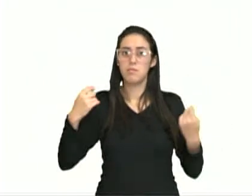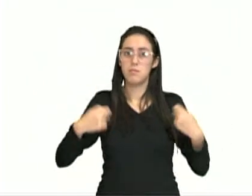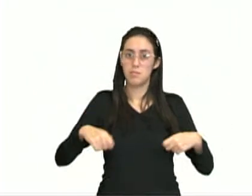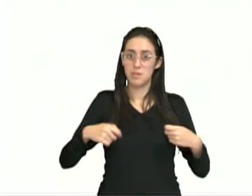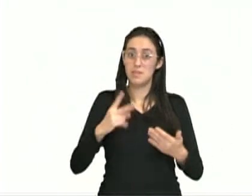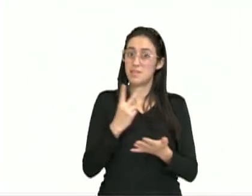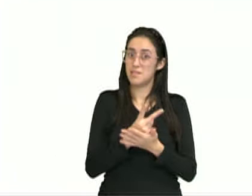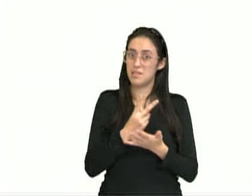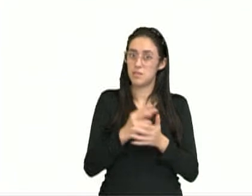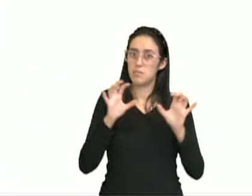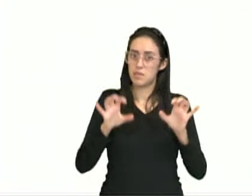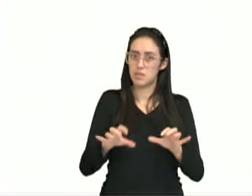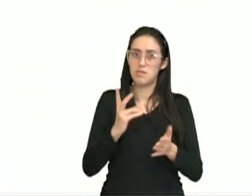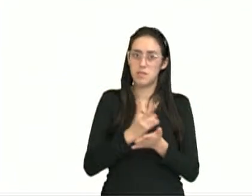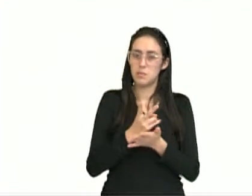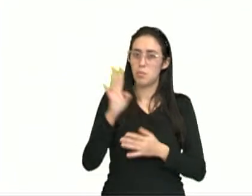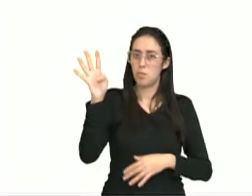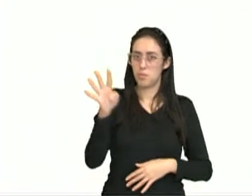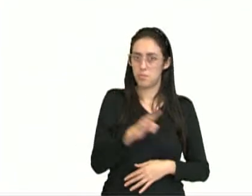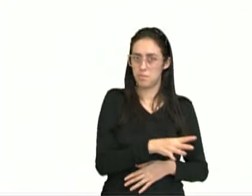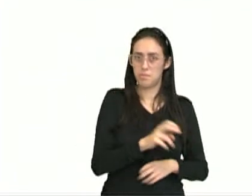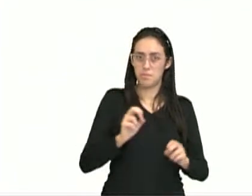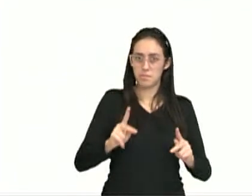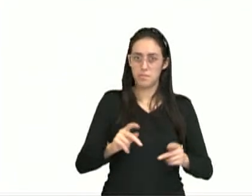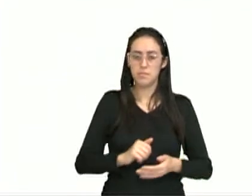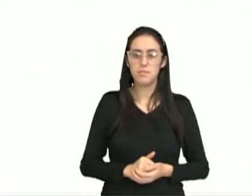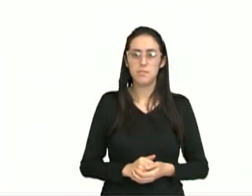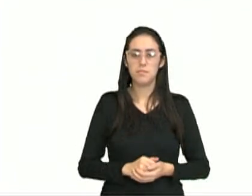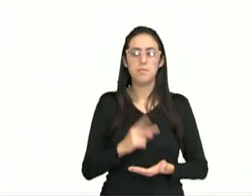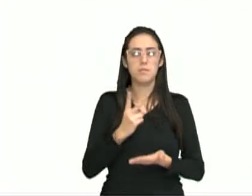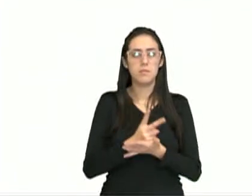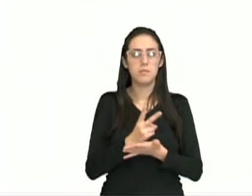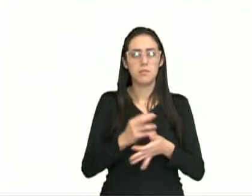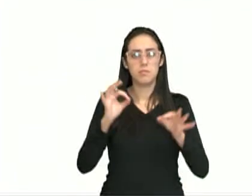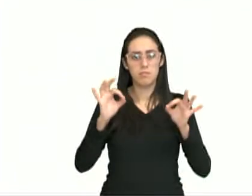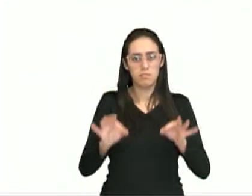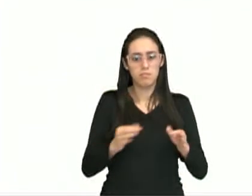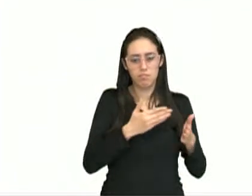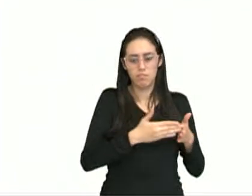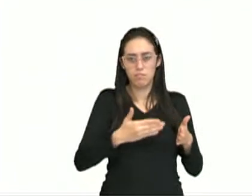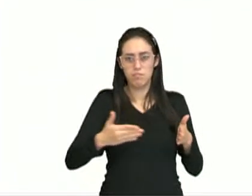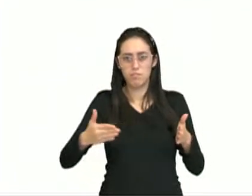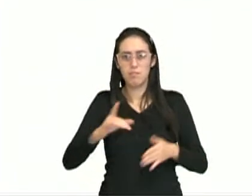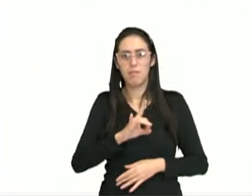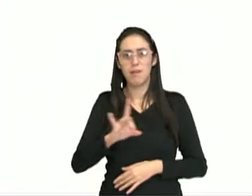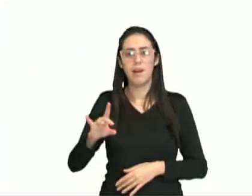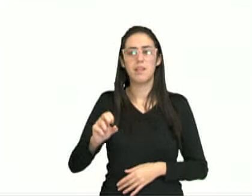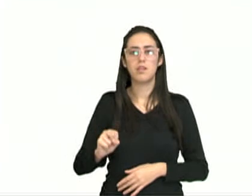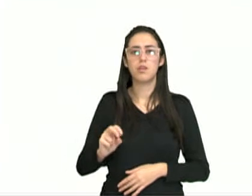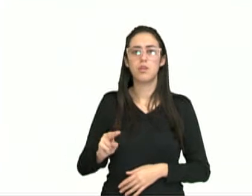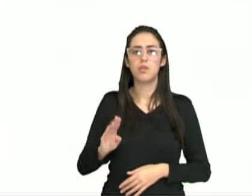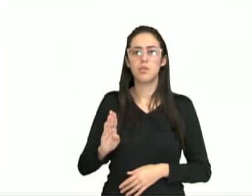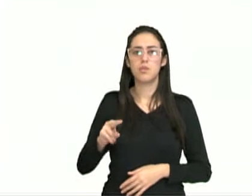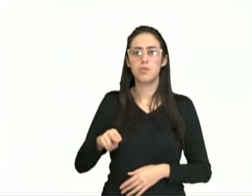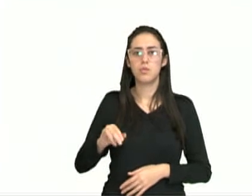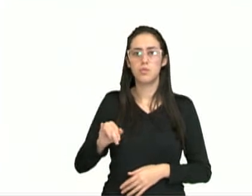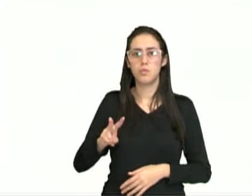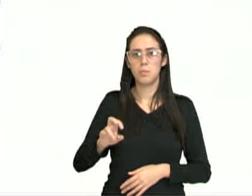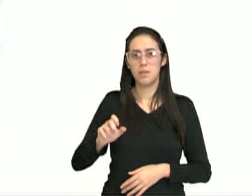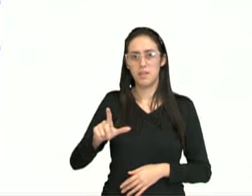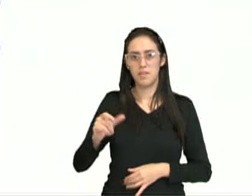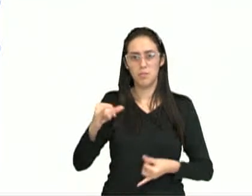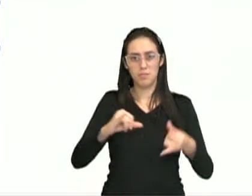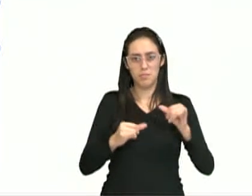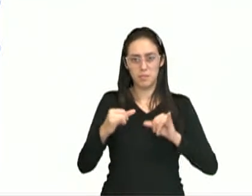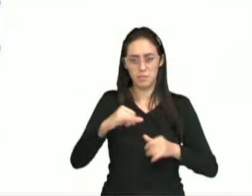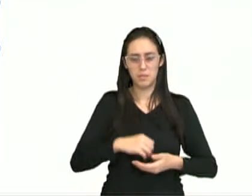obedecendo as diagonais do diagrama. Obedecer e preencher os subníveis de acordo com o número de elétrons do elemento químico.